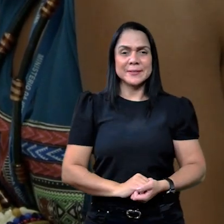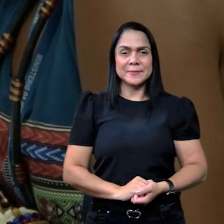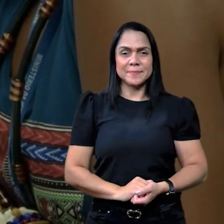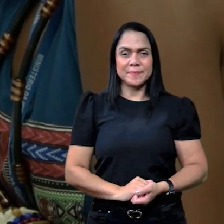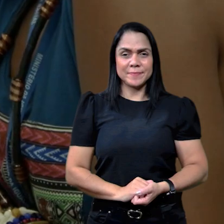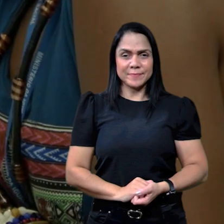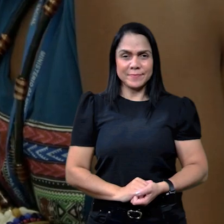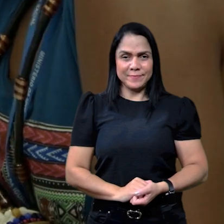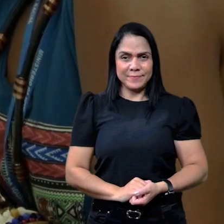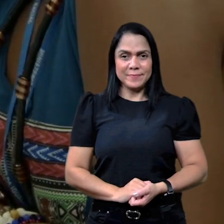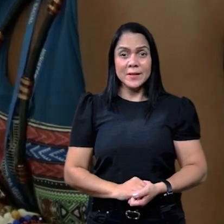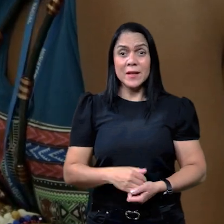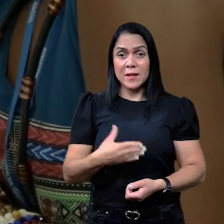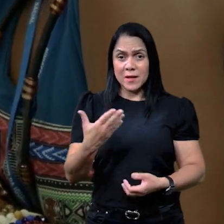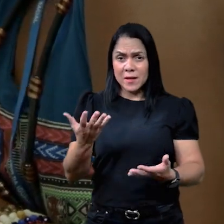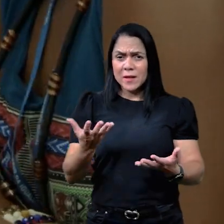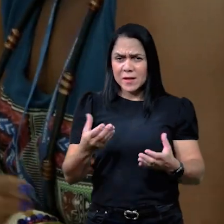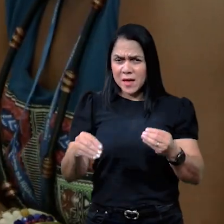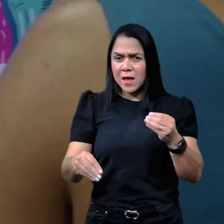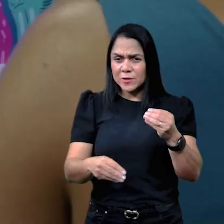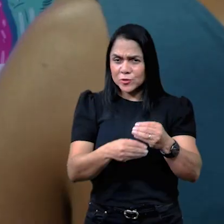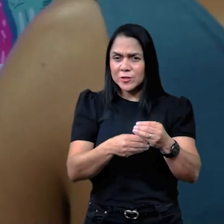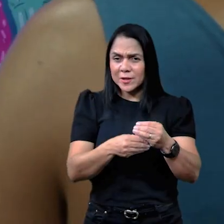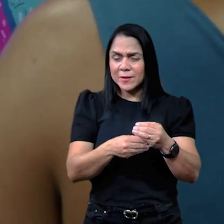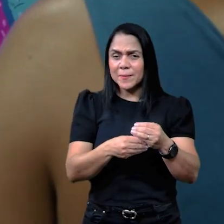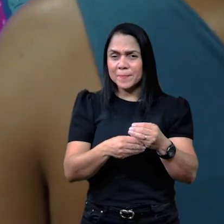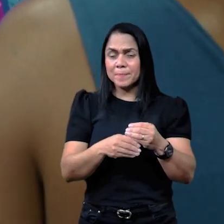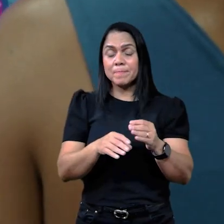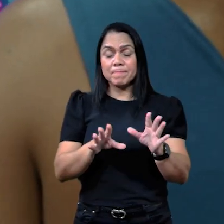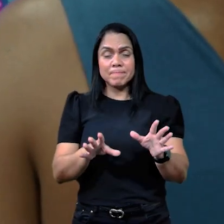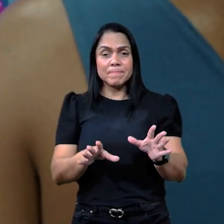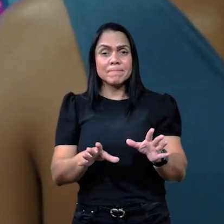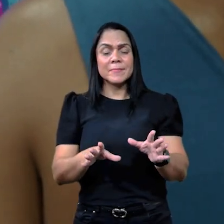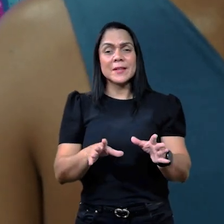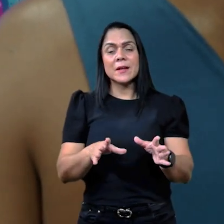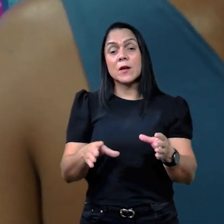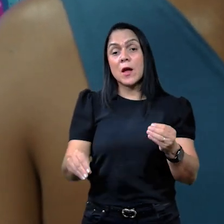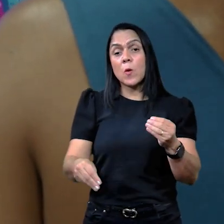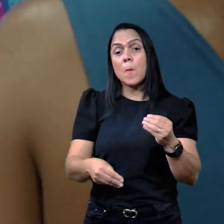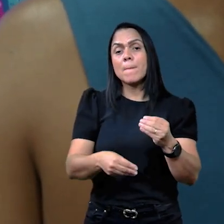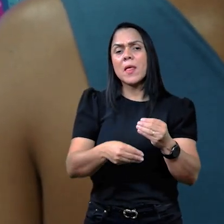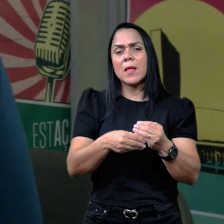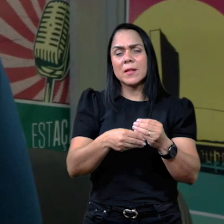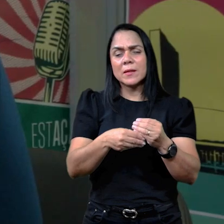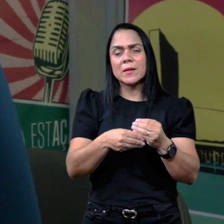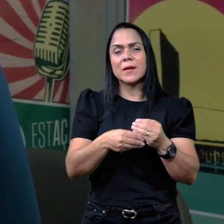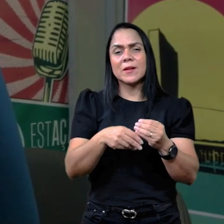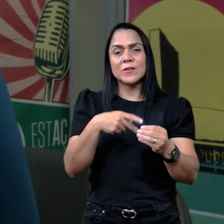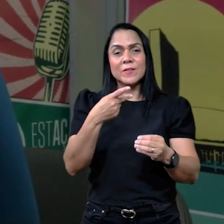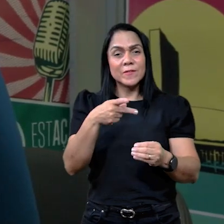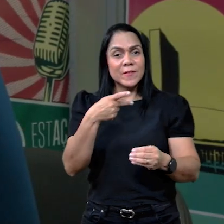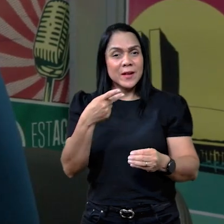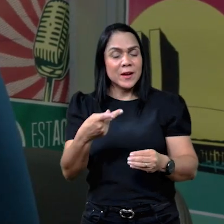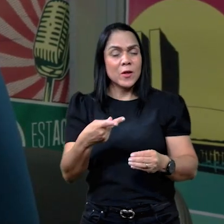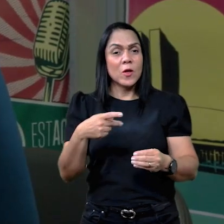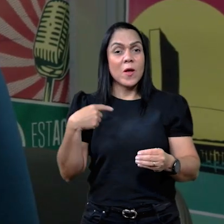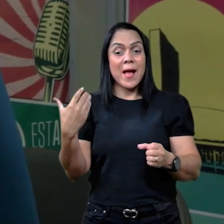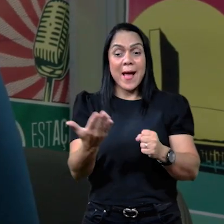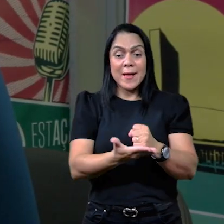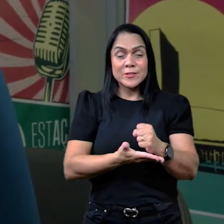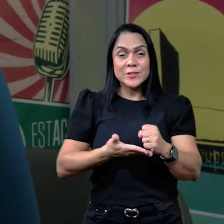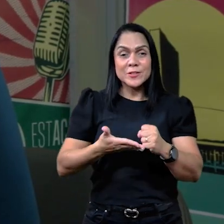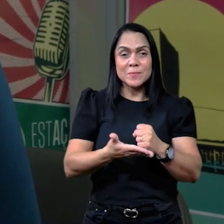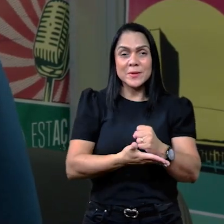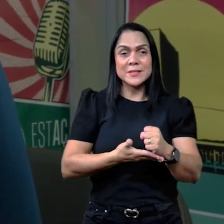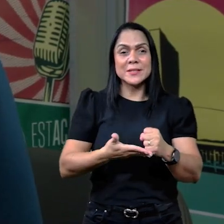isso. Queria complementar algo? Pode ir. É só de dizer, assim, né, complementando o que a Priscila falou, é porque a gente se baseia,